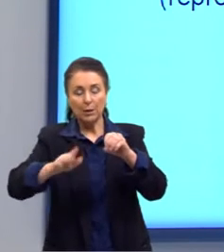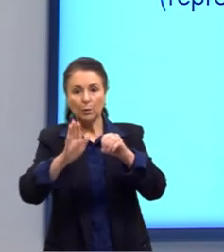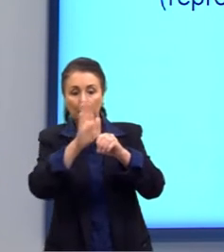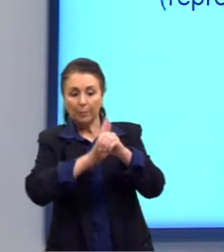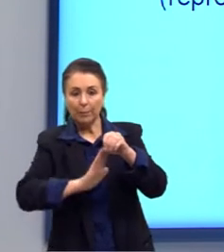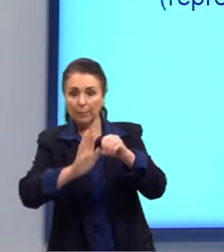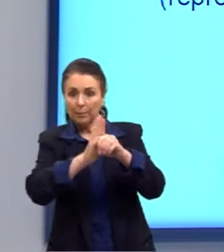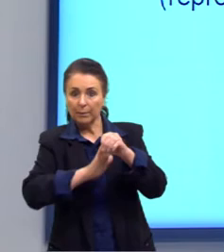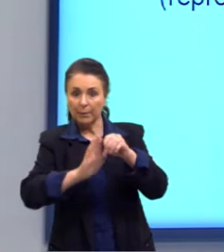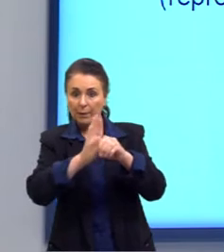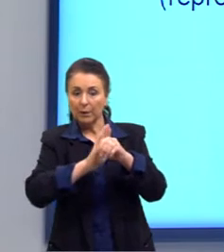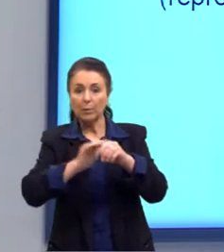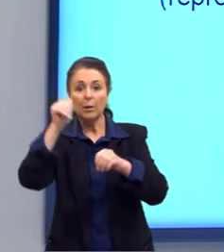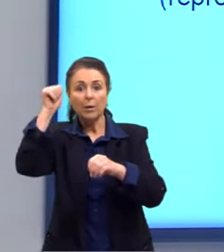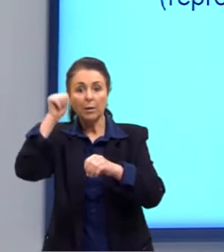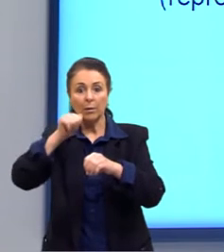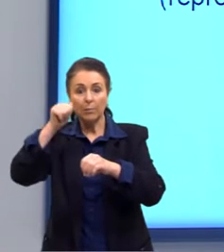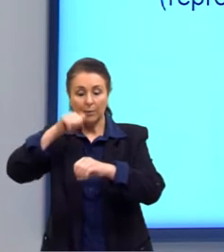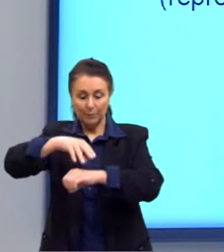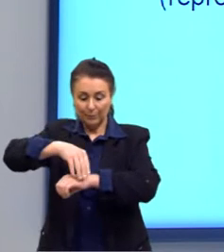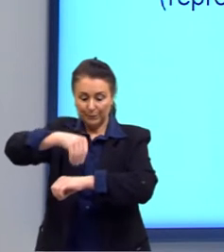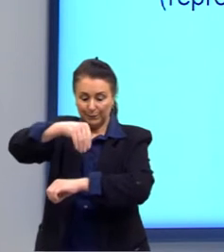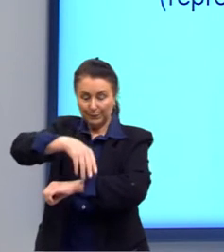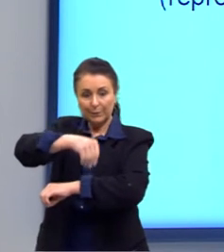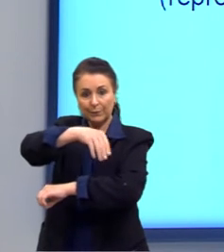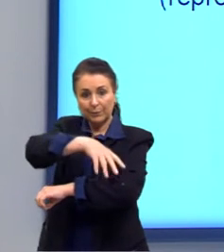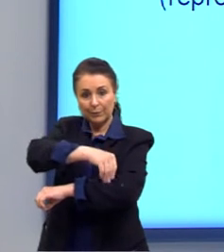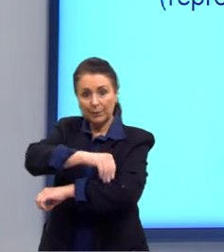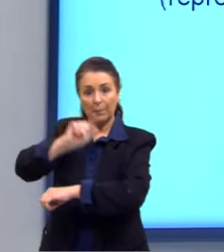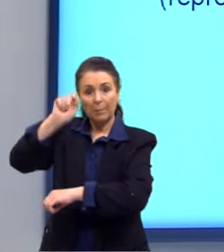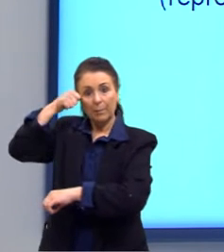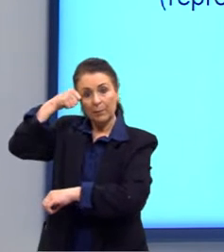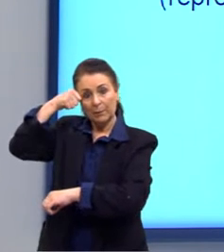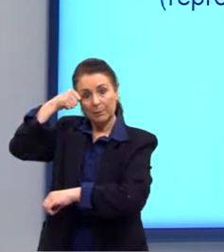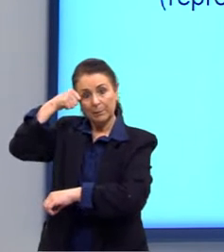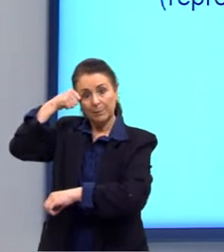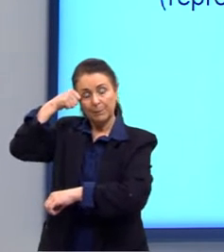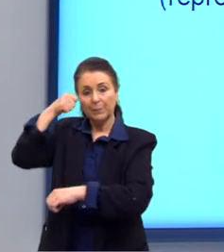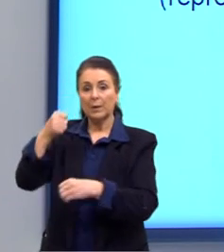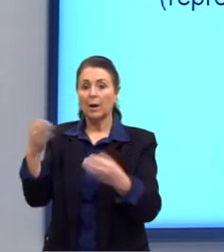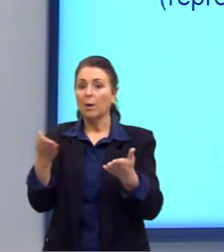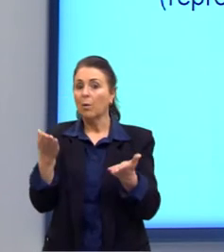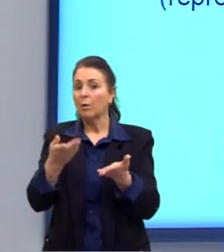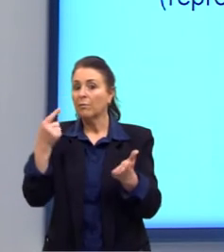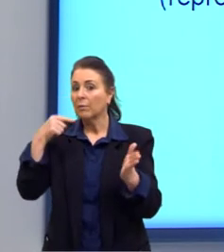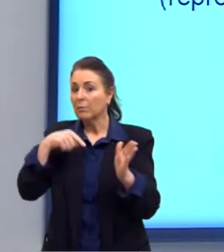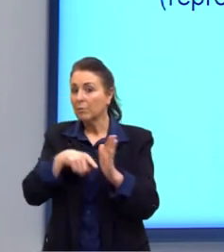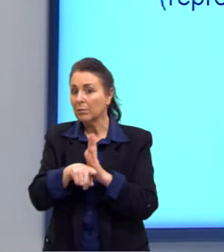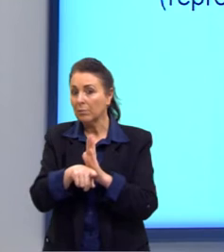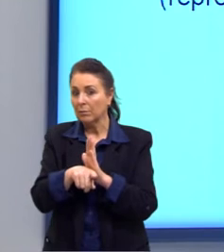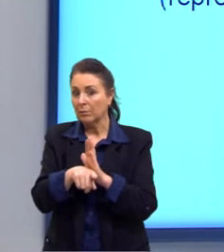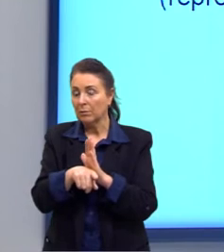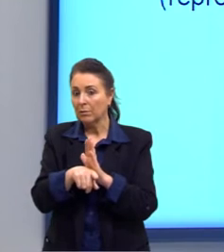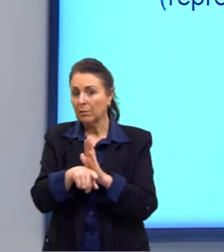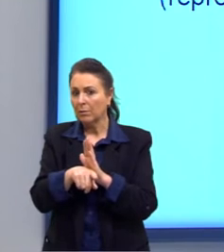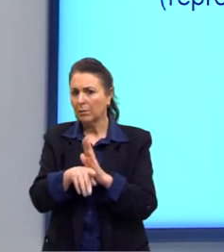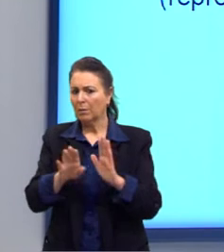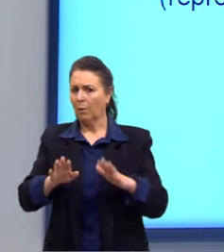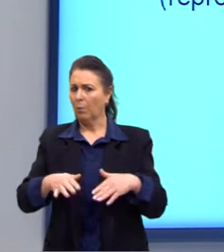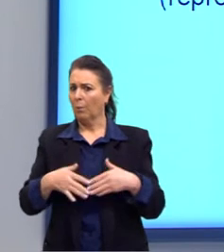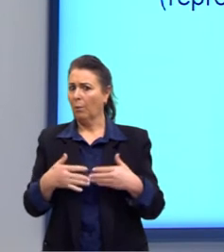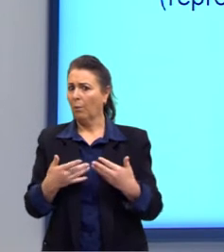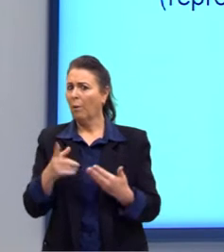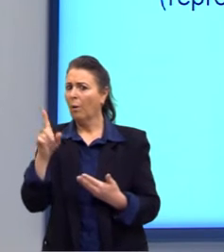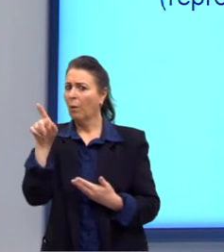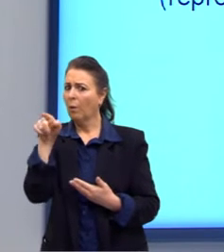animal fêmea com pelagem preta Ah tá agora pergunta e qual é